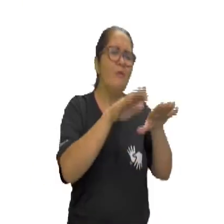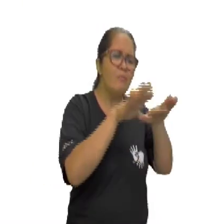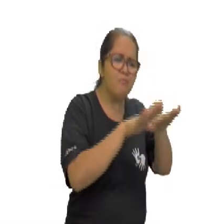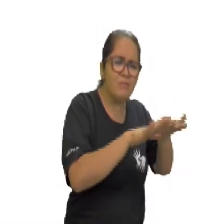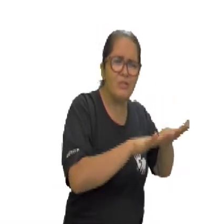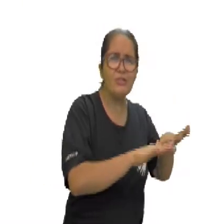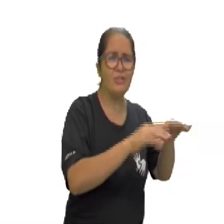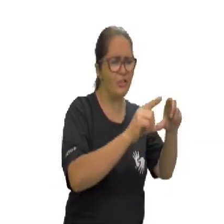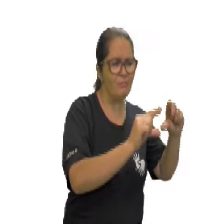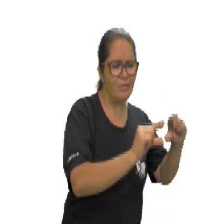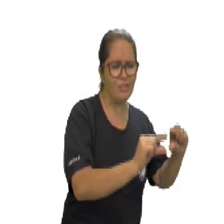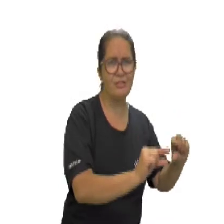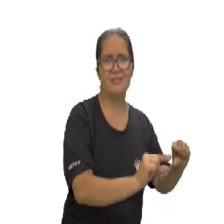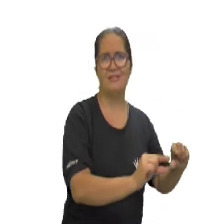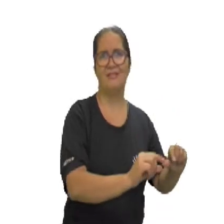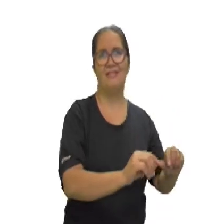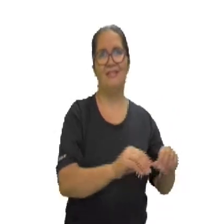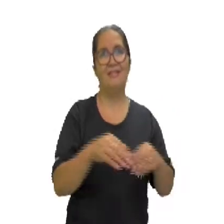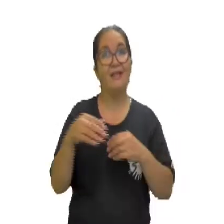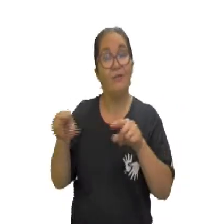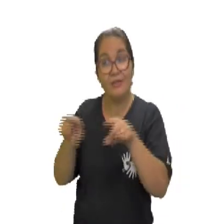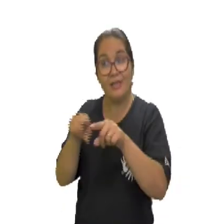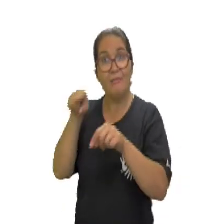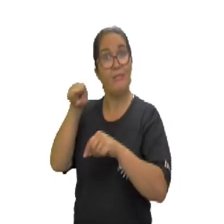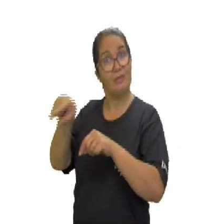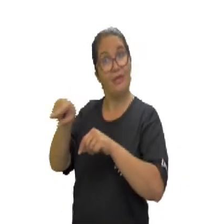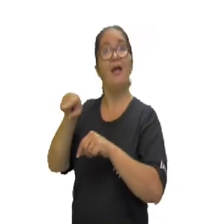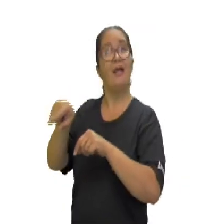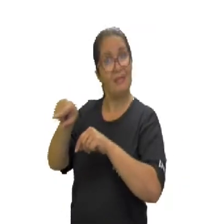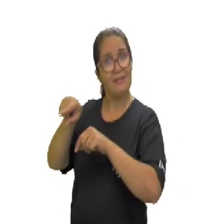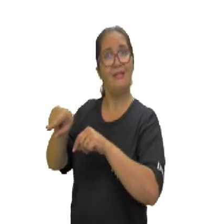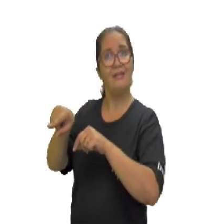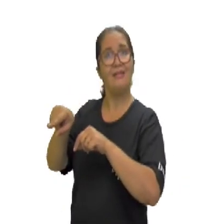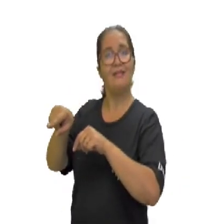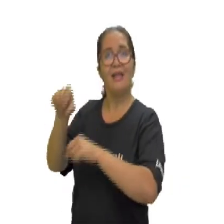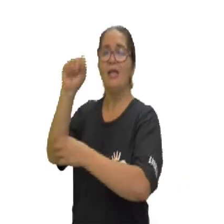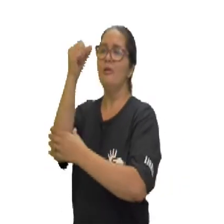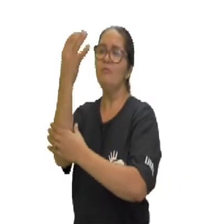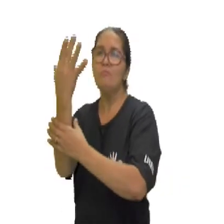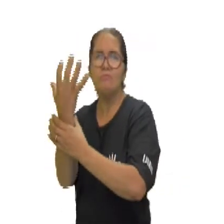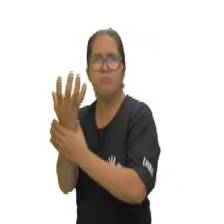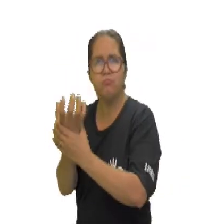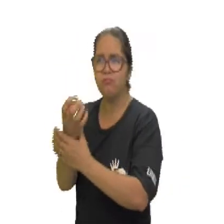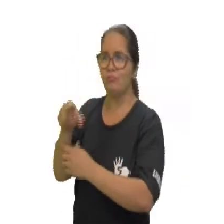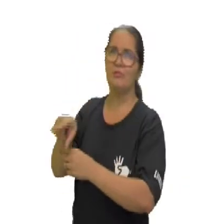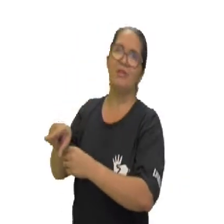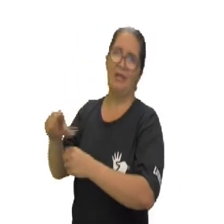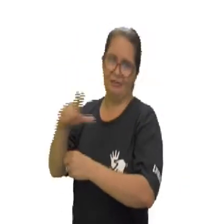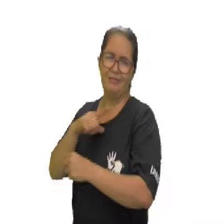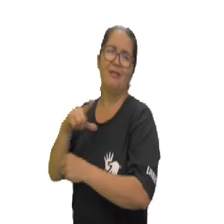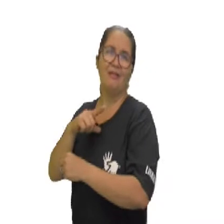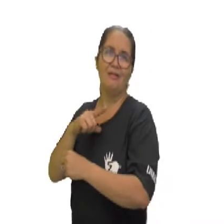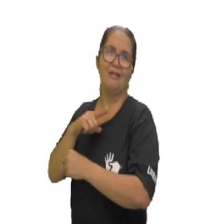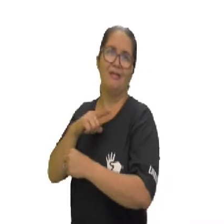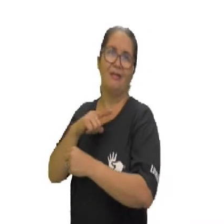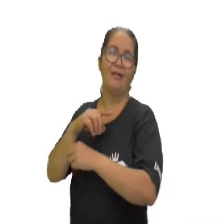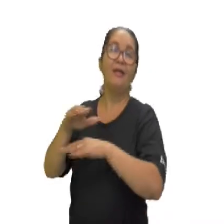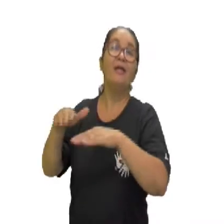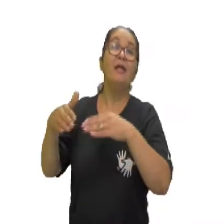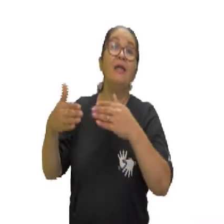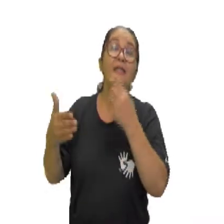pastagem. Geralmente, as folhas e as cascas dessas árvores ou pequenos arbustos, elas são